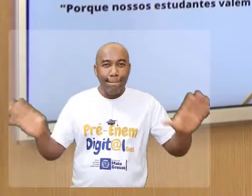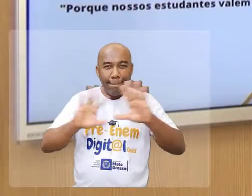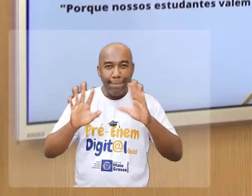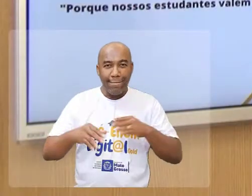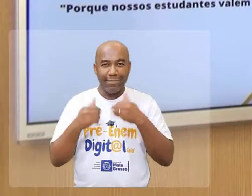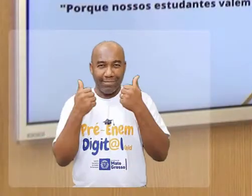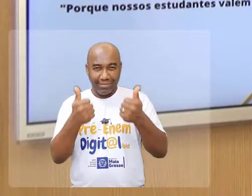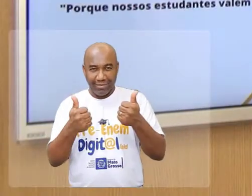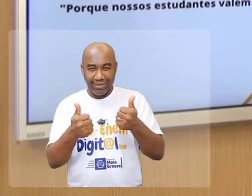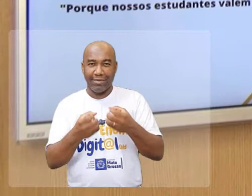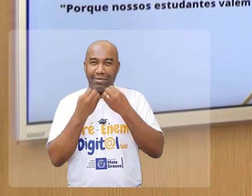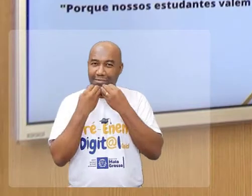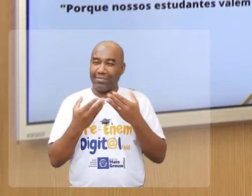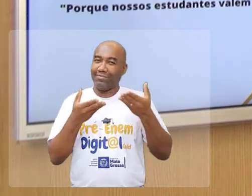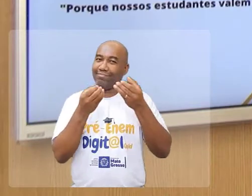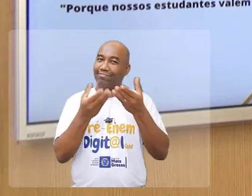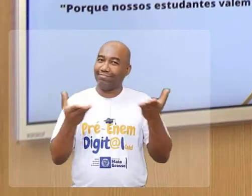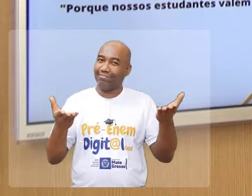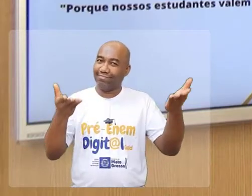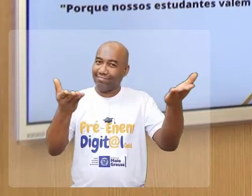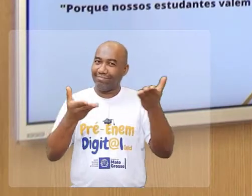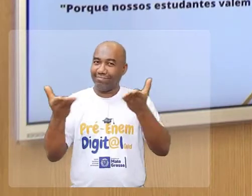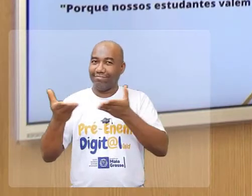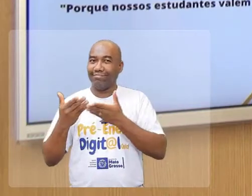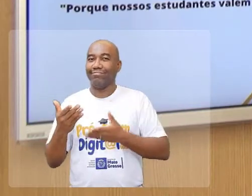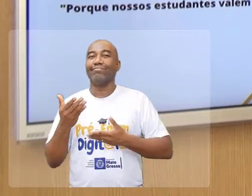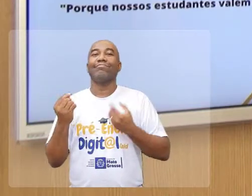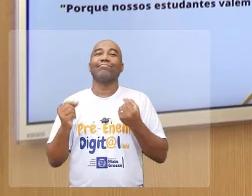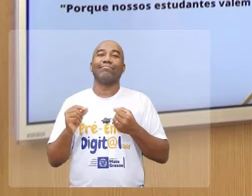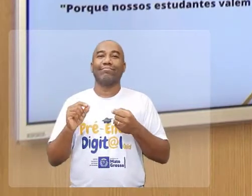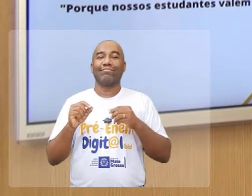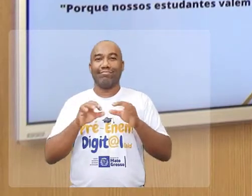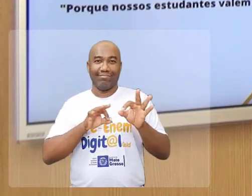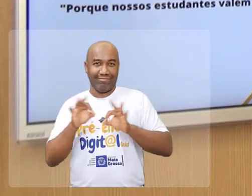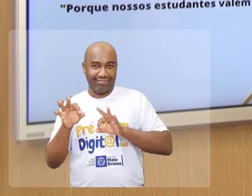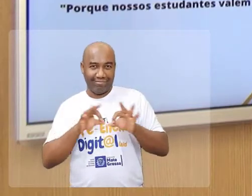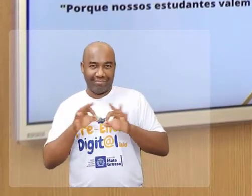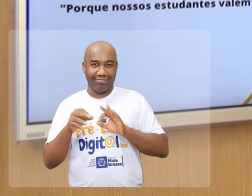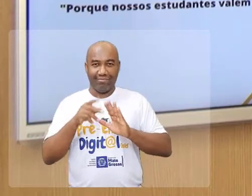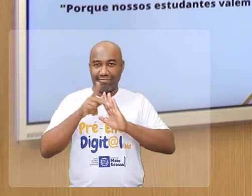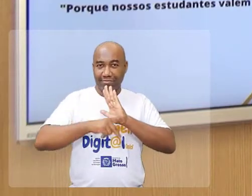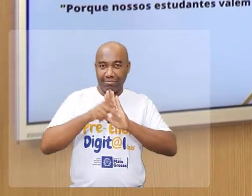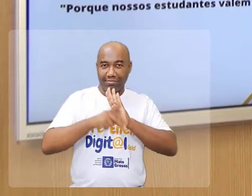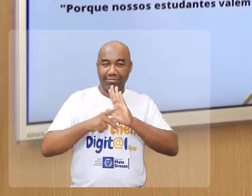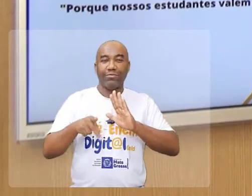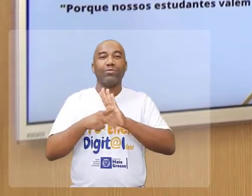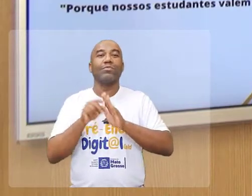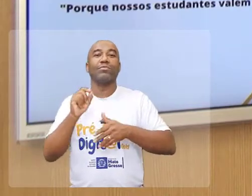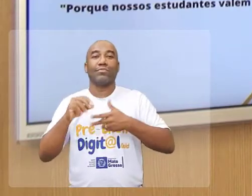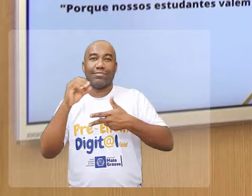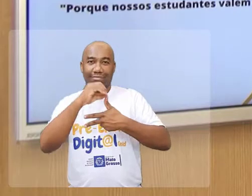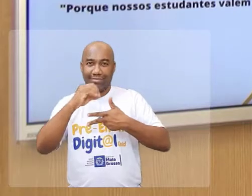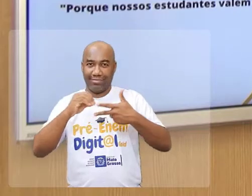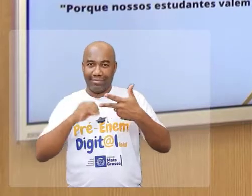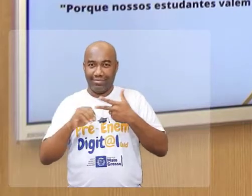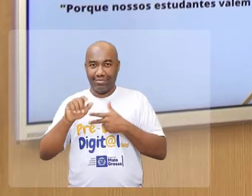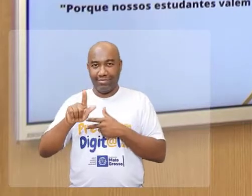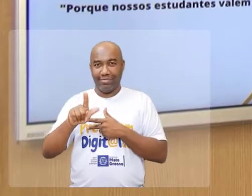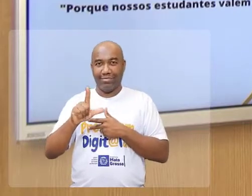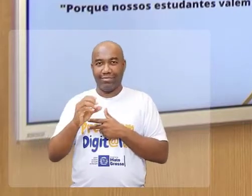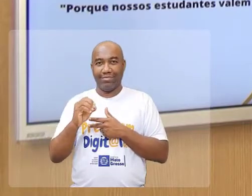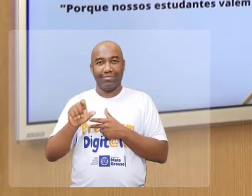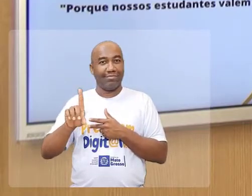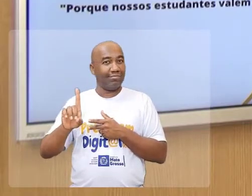pessoal! Sejam bem-vindos ao nosso projeto Pré-ENEM Digital Gold, porque